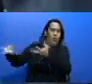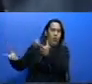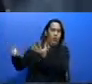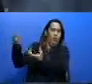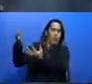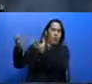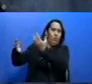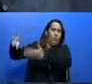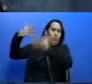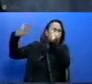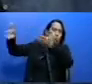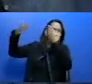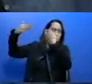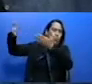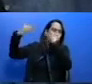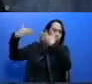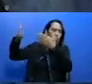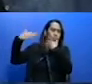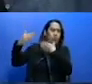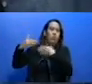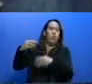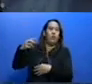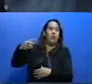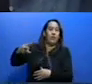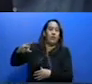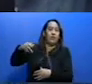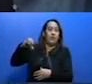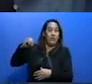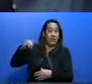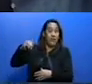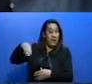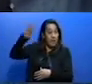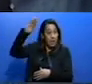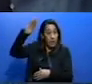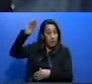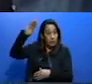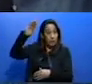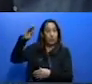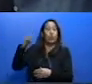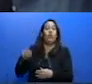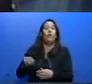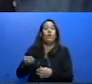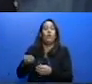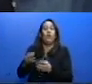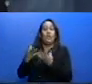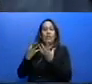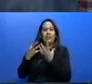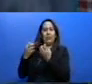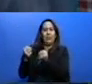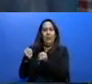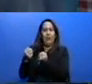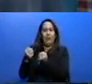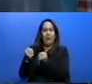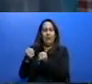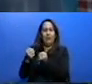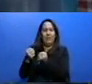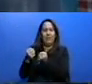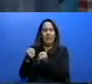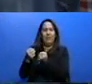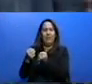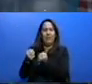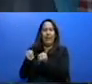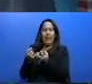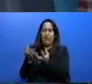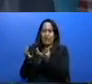seja, a mesma temperatura de 30 graus é passada para este automóvel, que fica totalmente